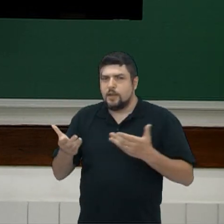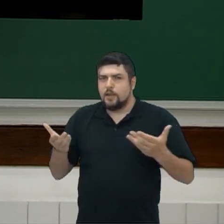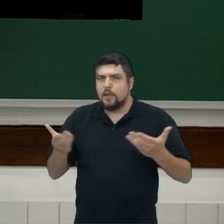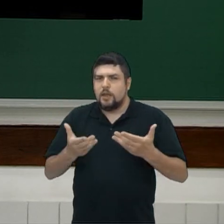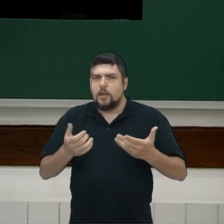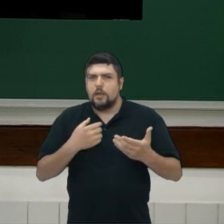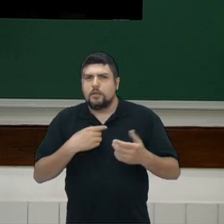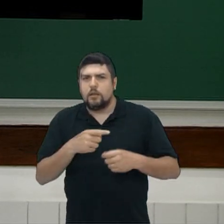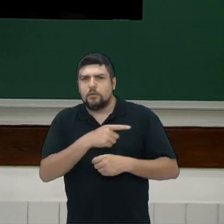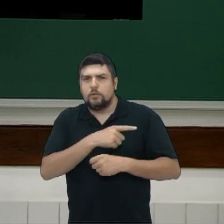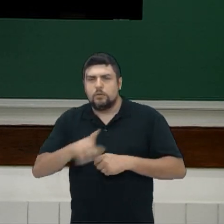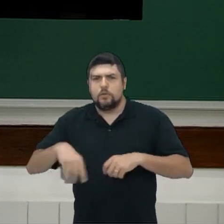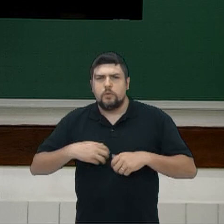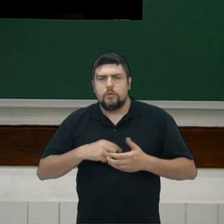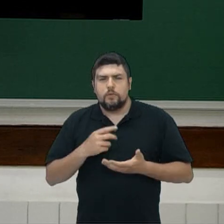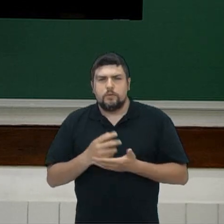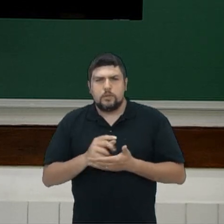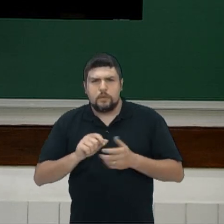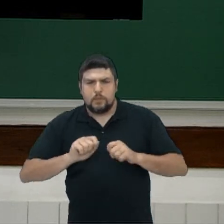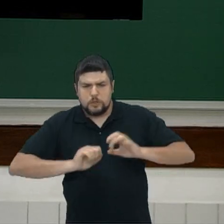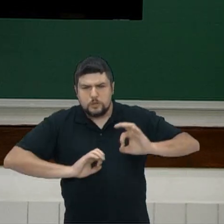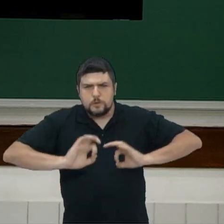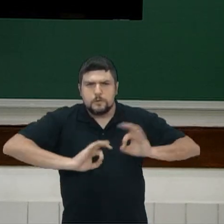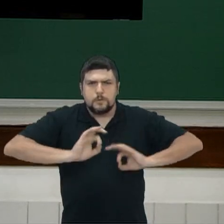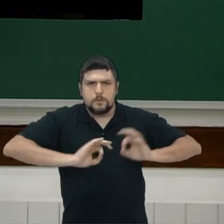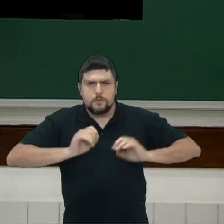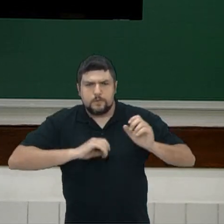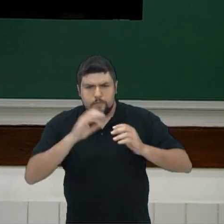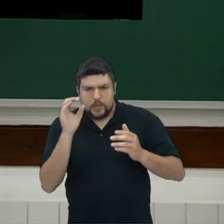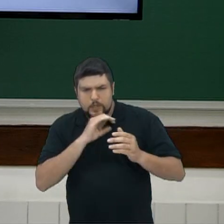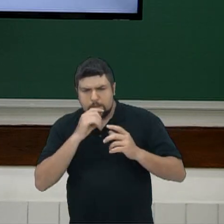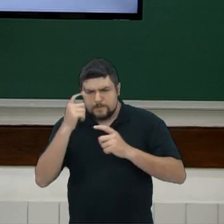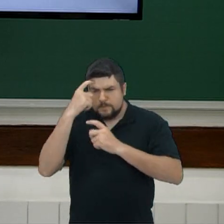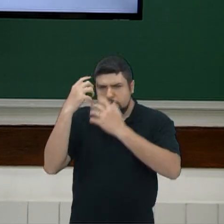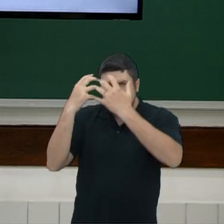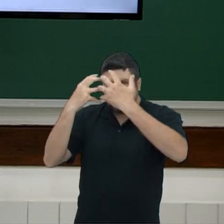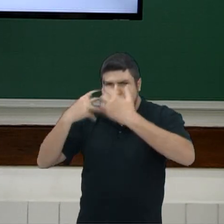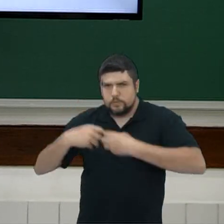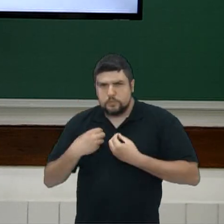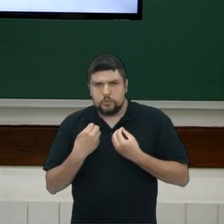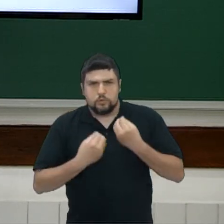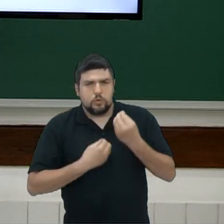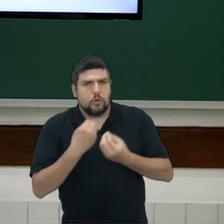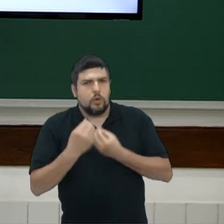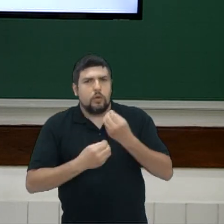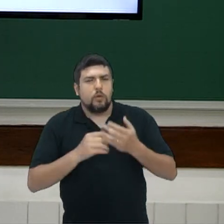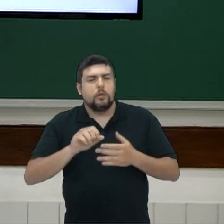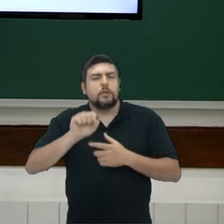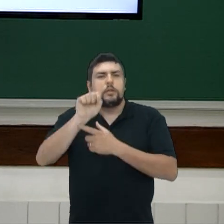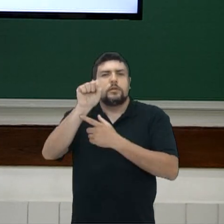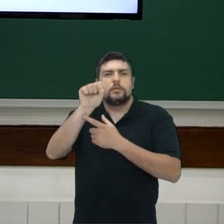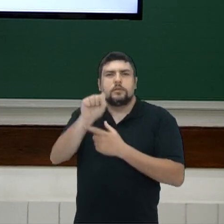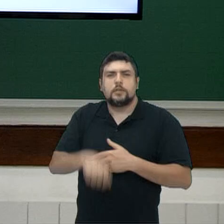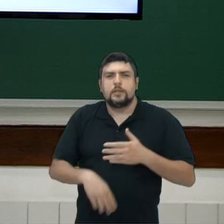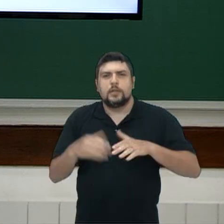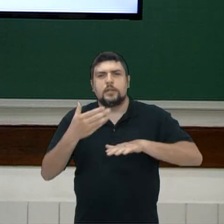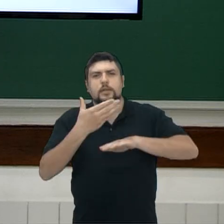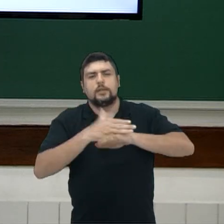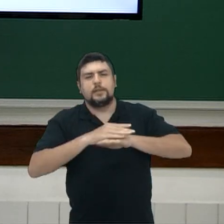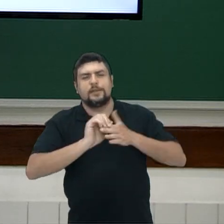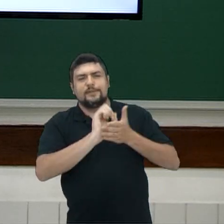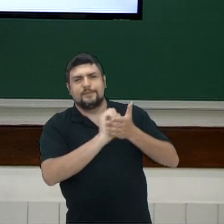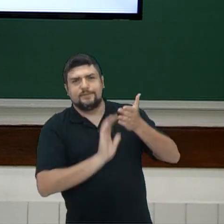de balançar o esqueleto, de remexer o quadril, porque nós vamos sim